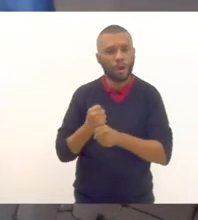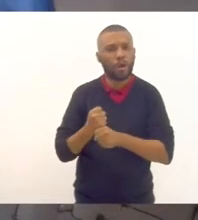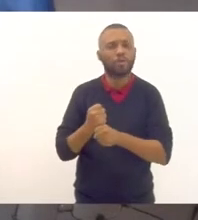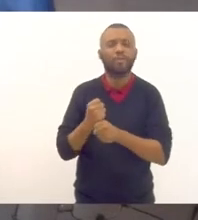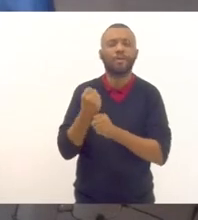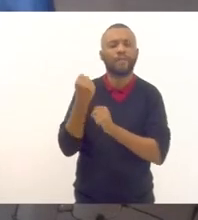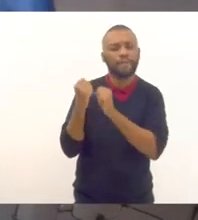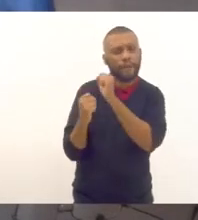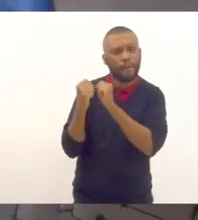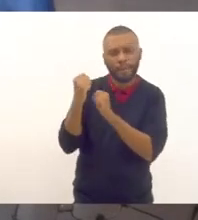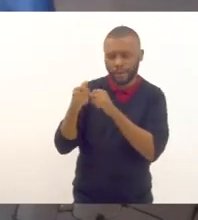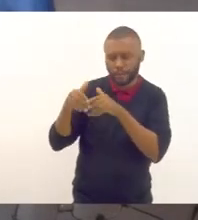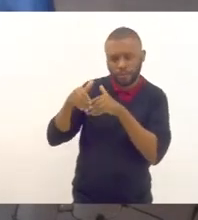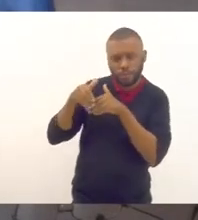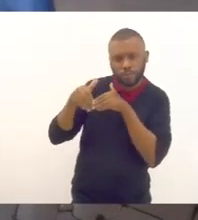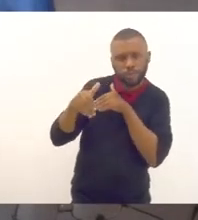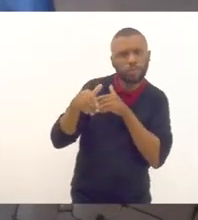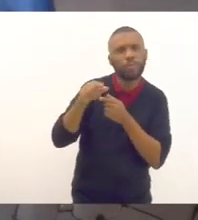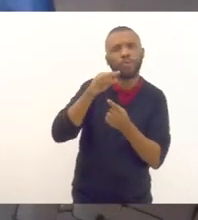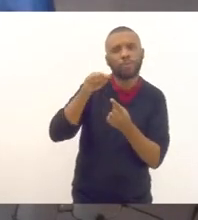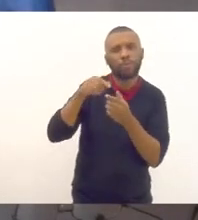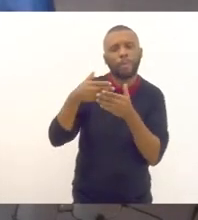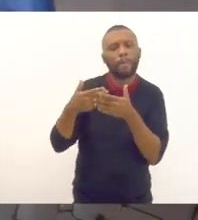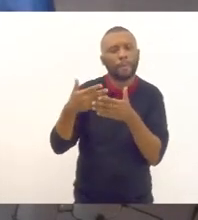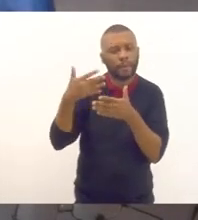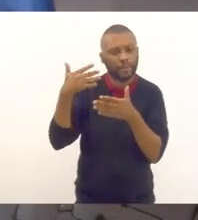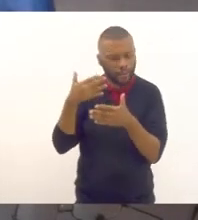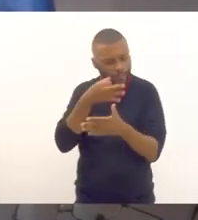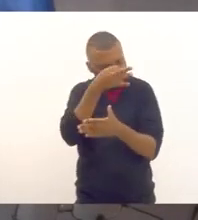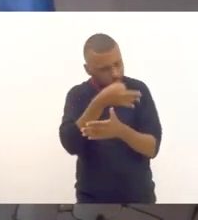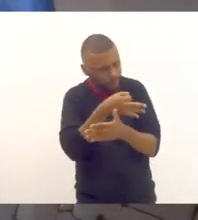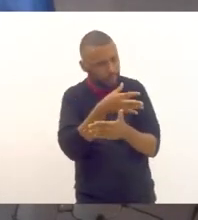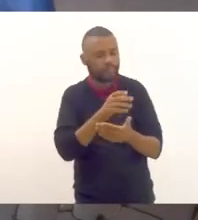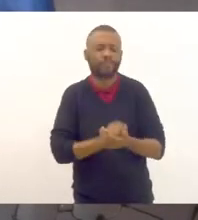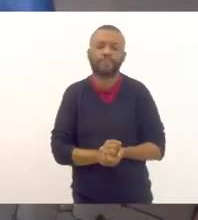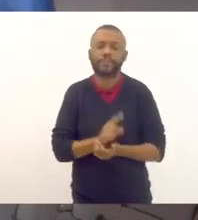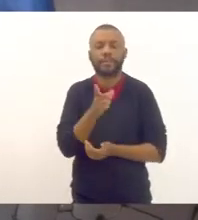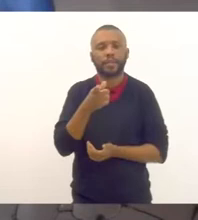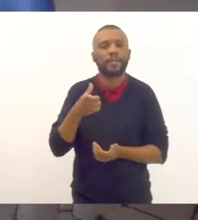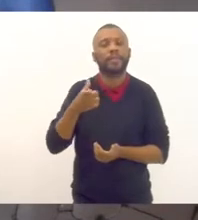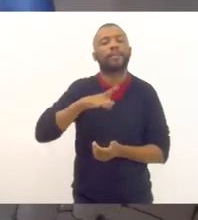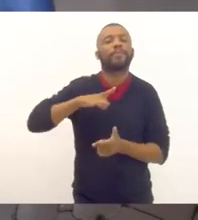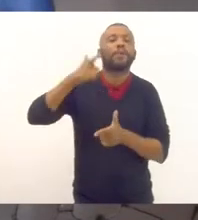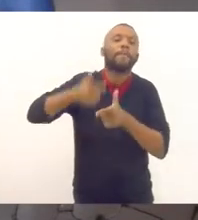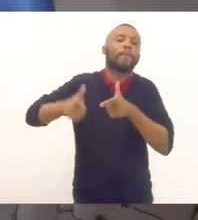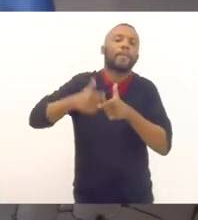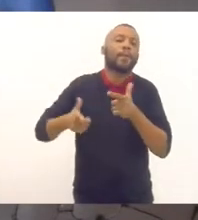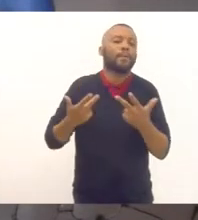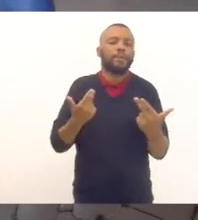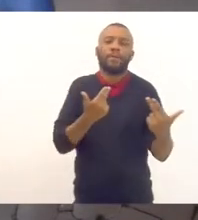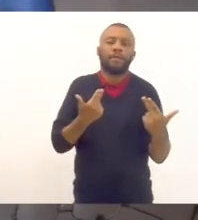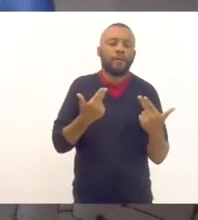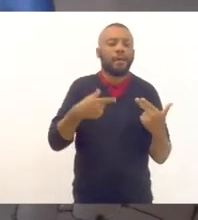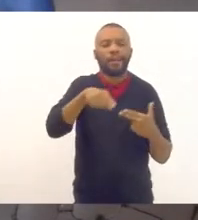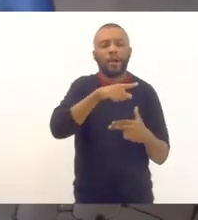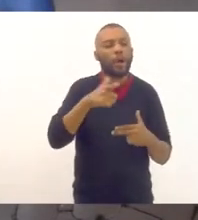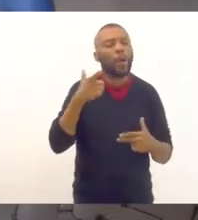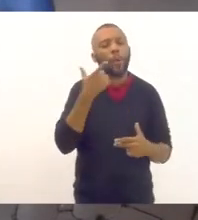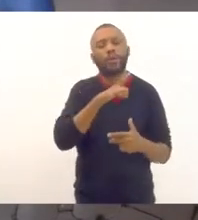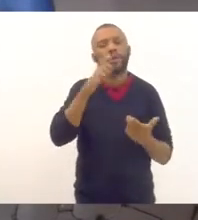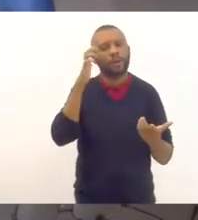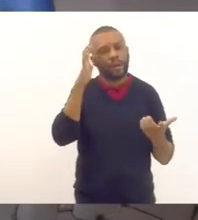5 anos, para trás, não é isso, Donizete? Isso. Eles estavam passando por essa mesma questão e conseguiram resolver essa questão